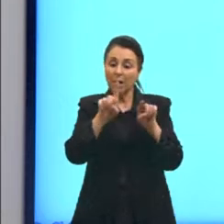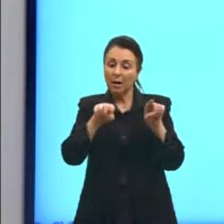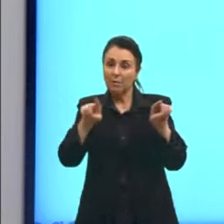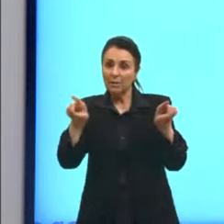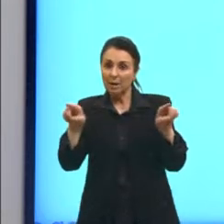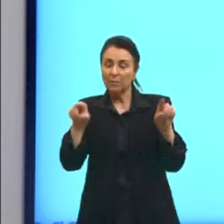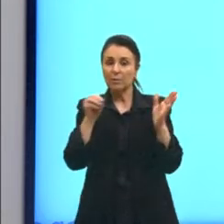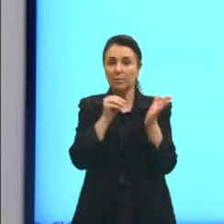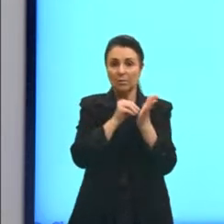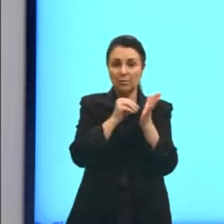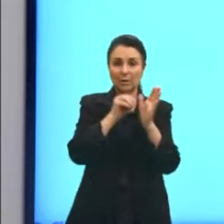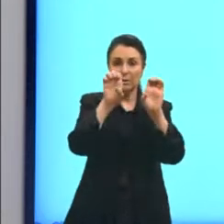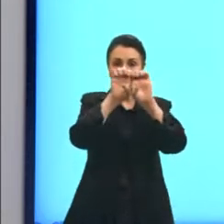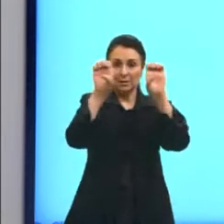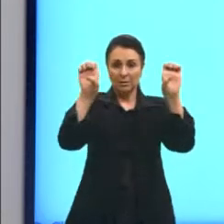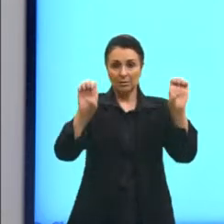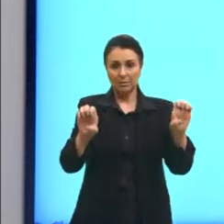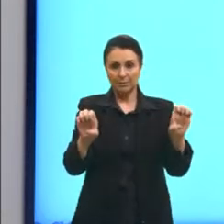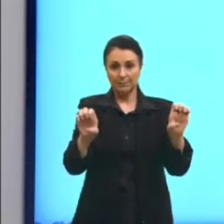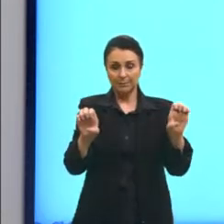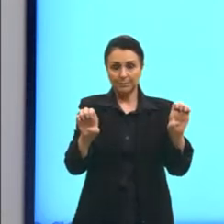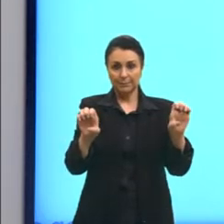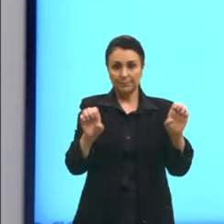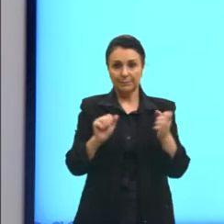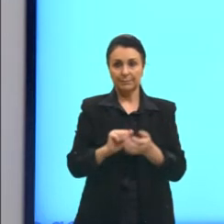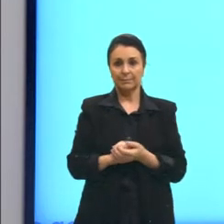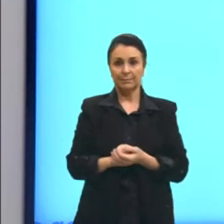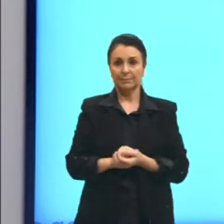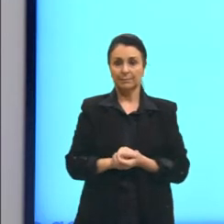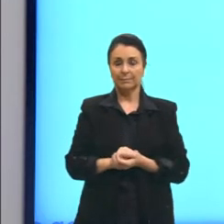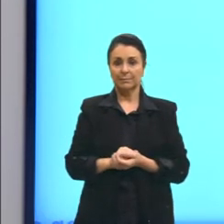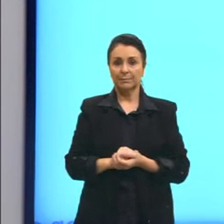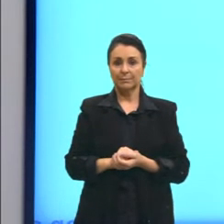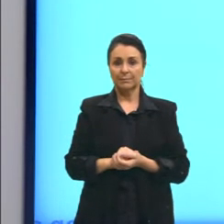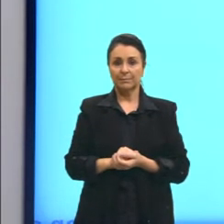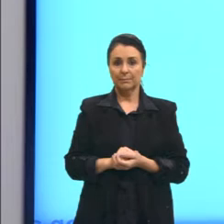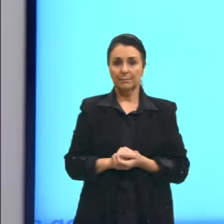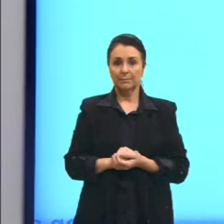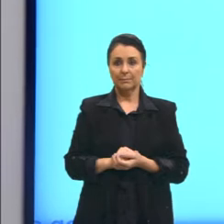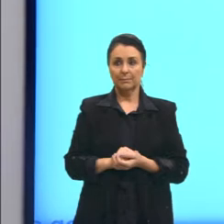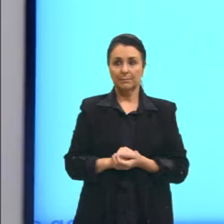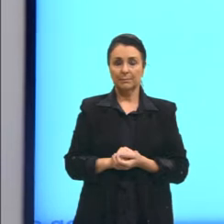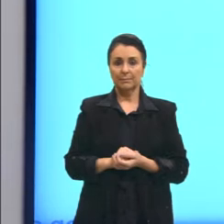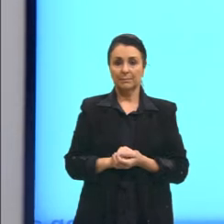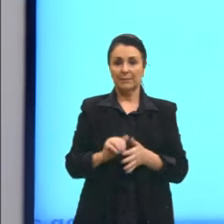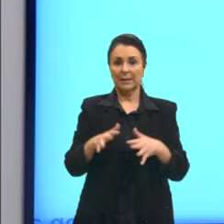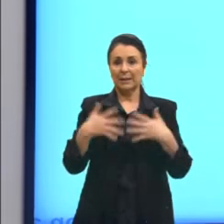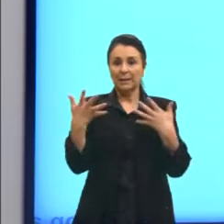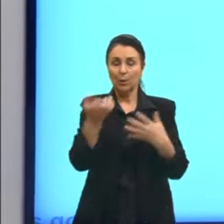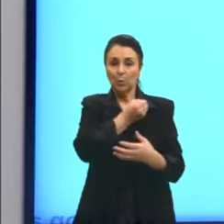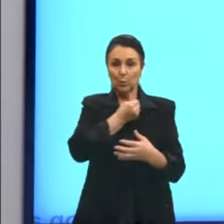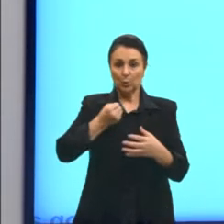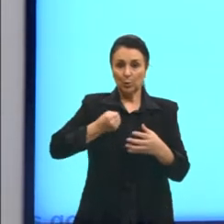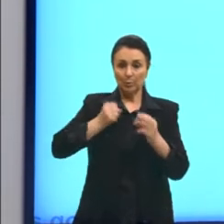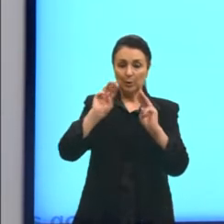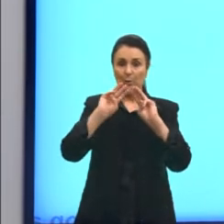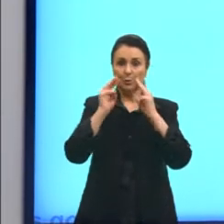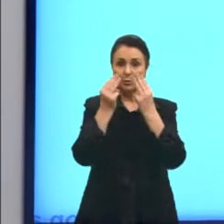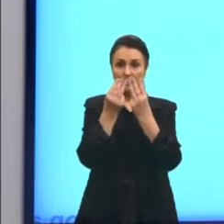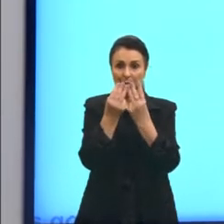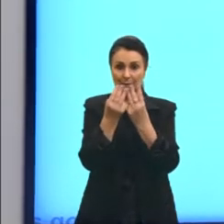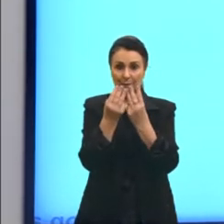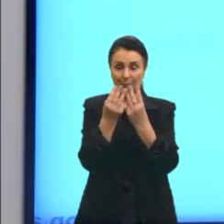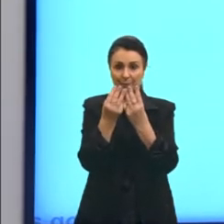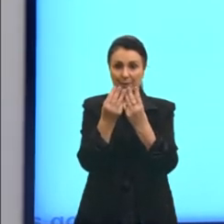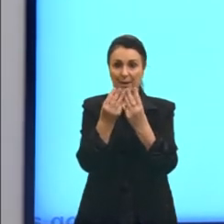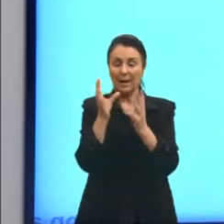que tá faltando da equação bom então o número de massa Como eu havia falado